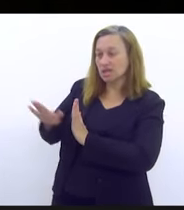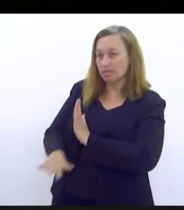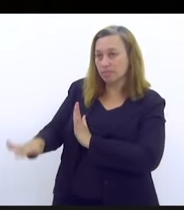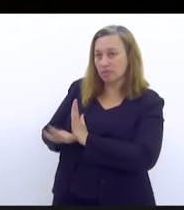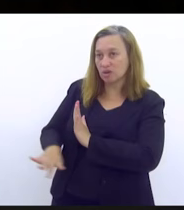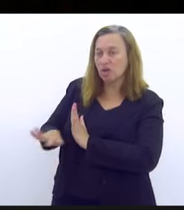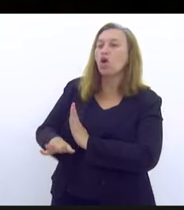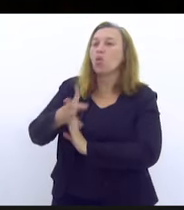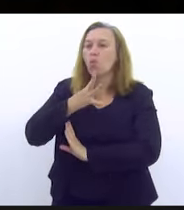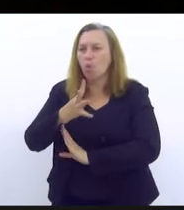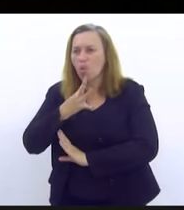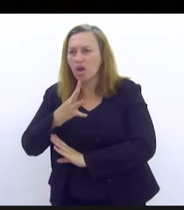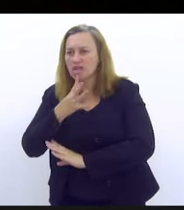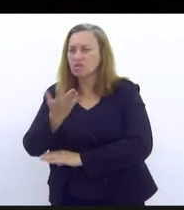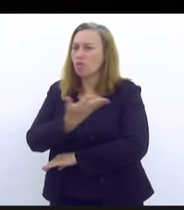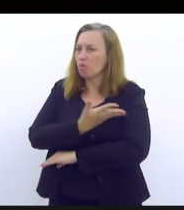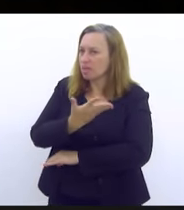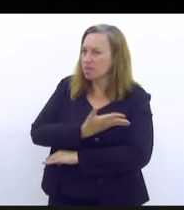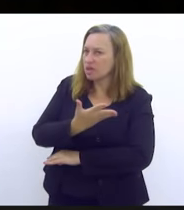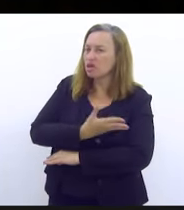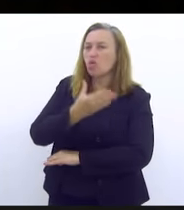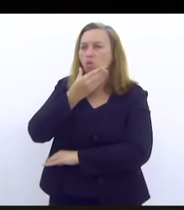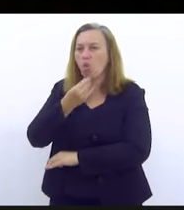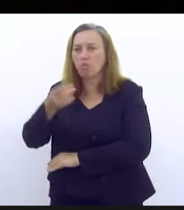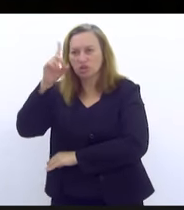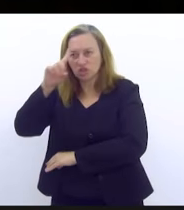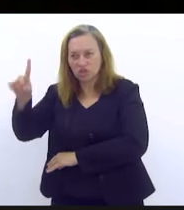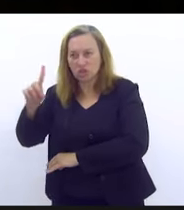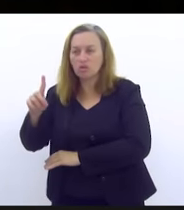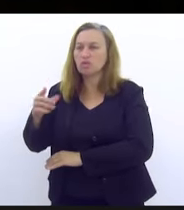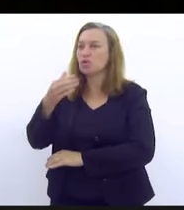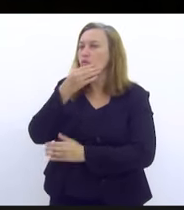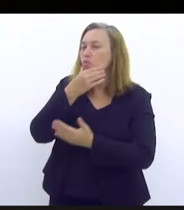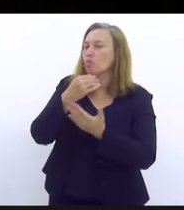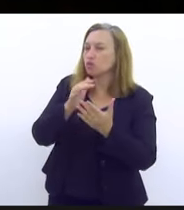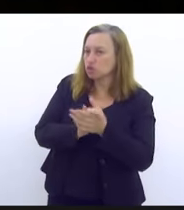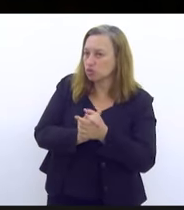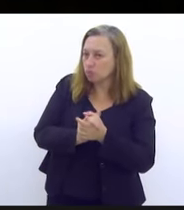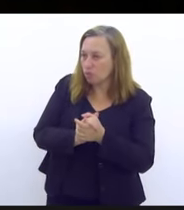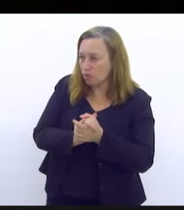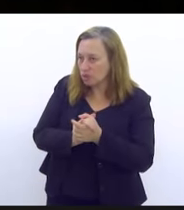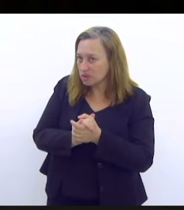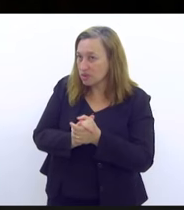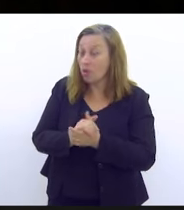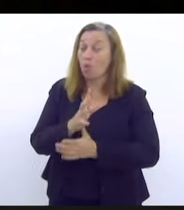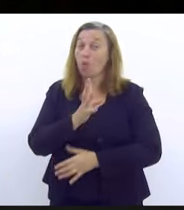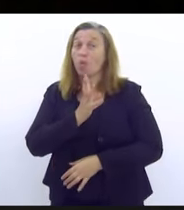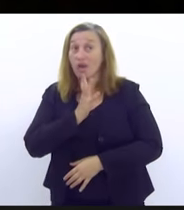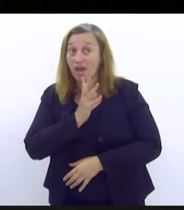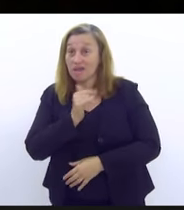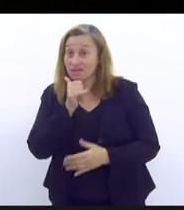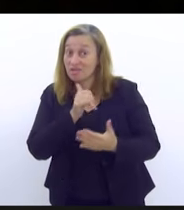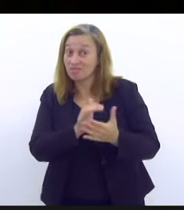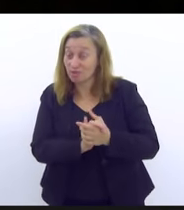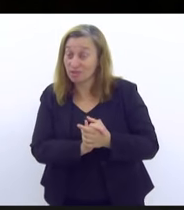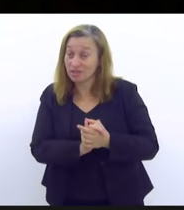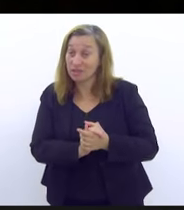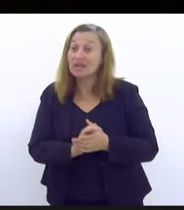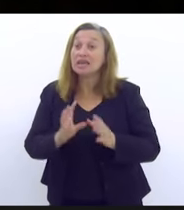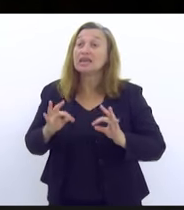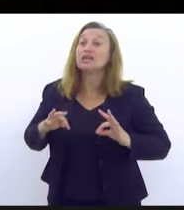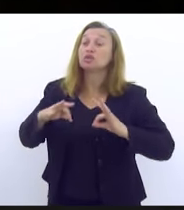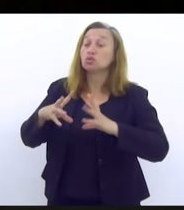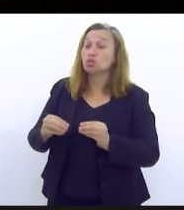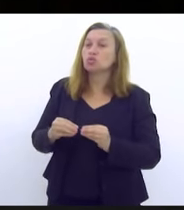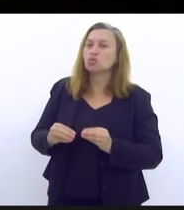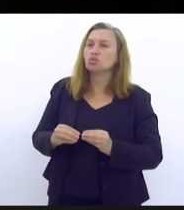amigo, como homem de Deus, pregador, bom marido, conheço a esposa. Então, quer dizer, tudo isso